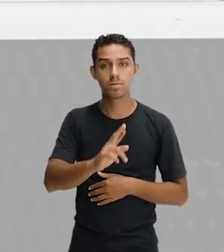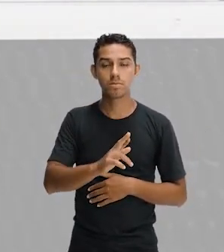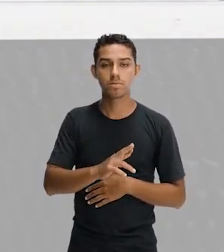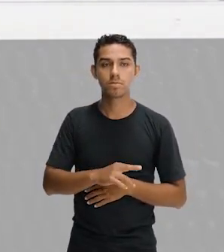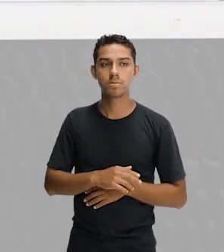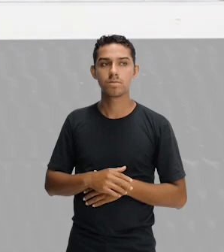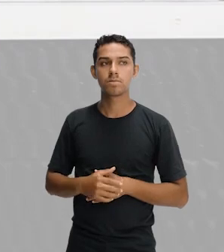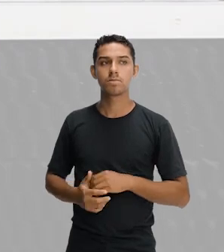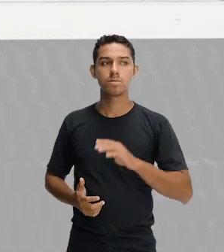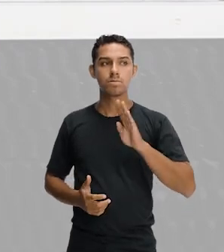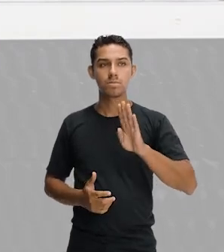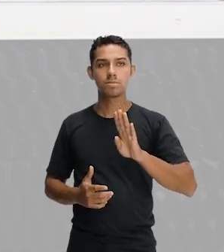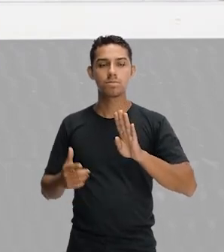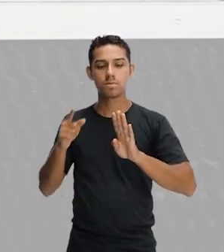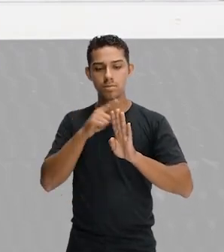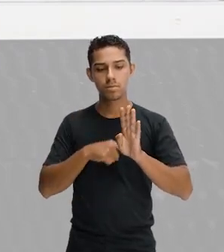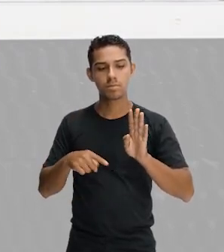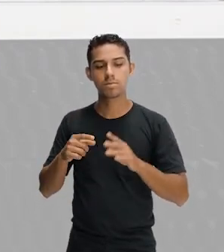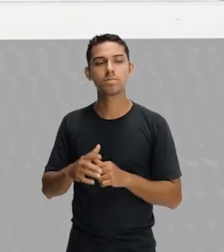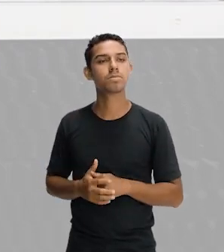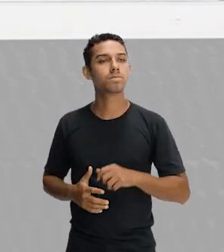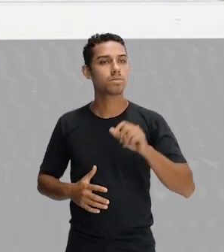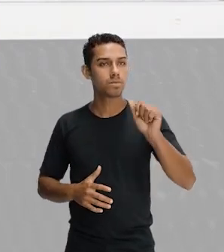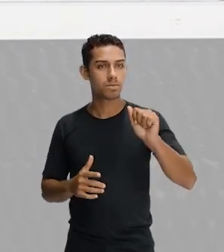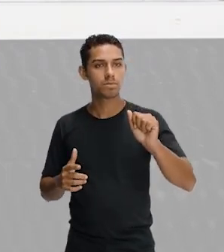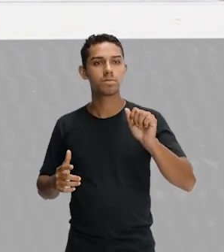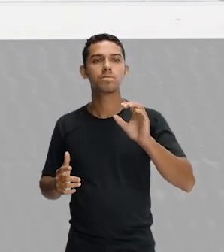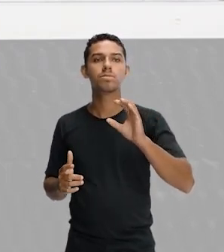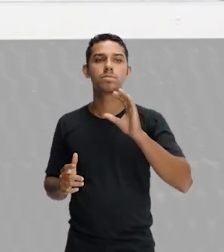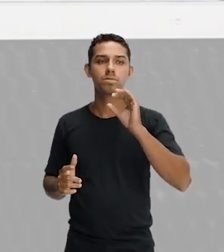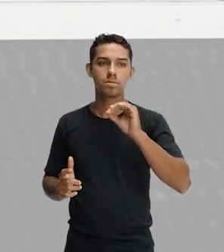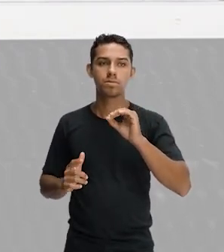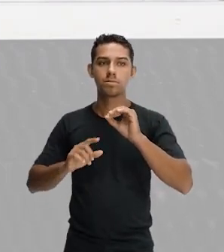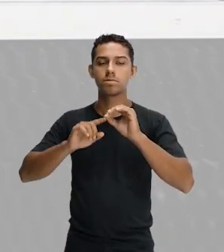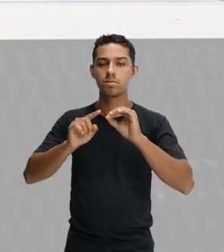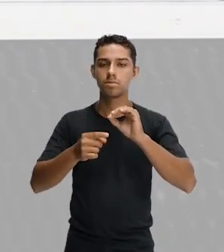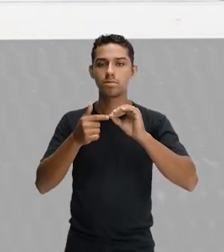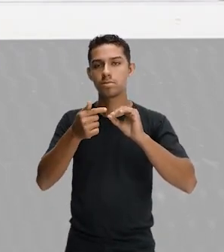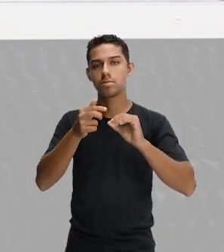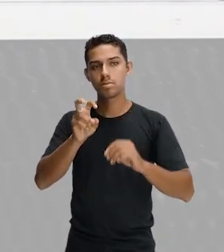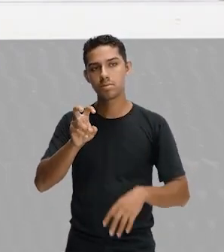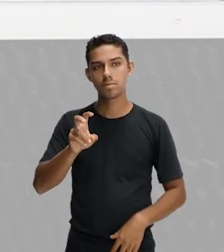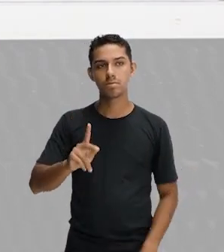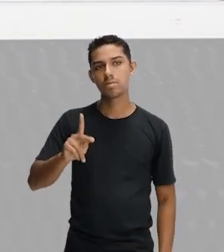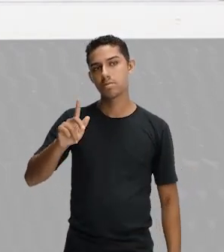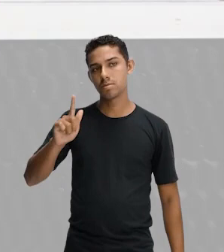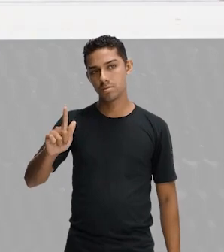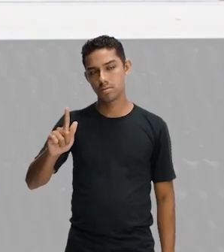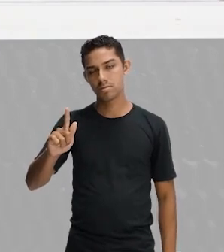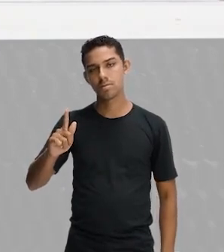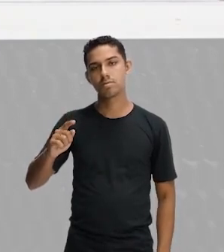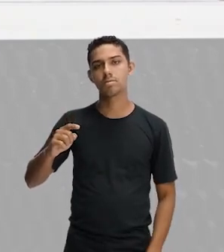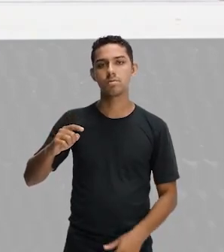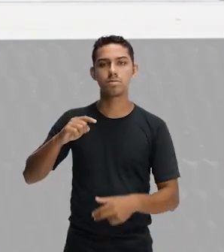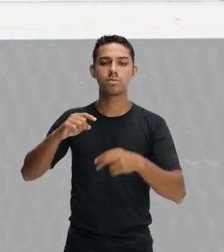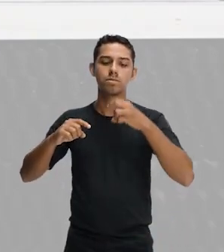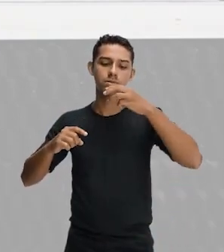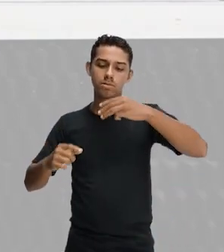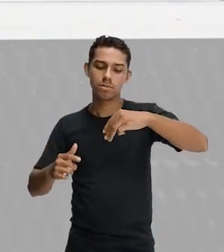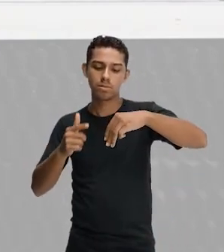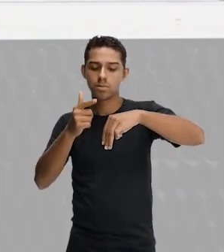B. Ok? Então a letra A dá 0,75 quilogramas, né, vezes metro ao